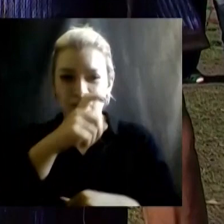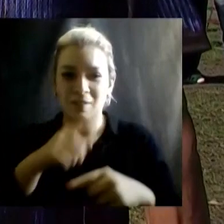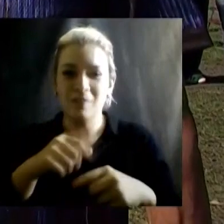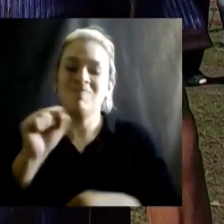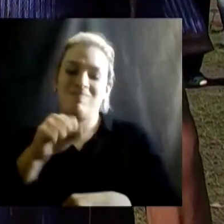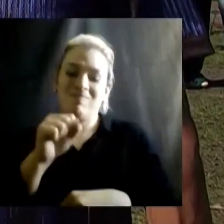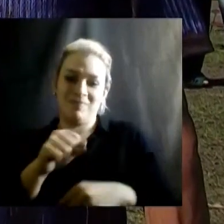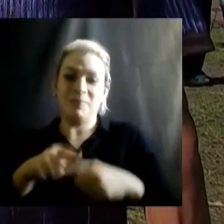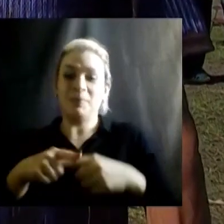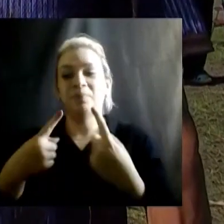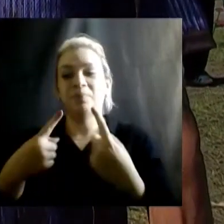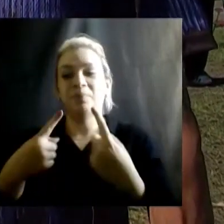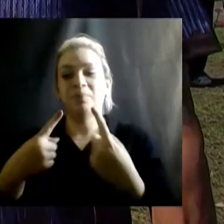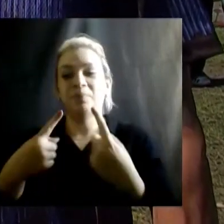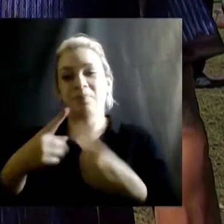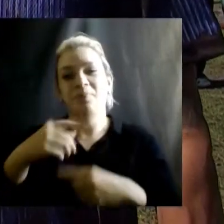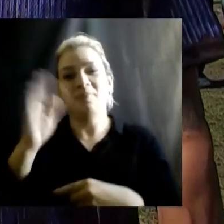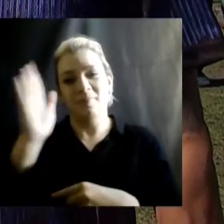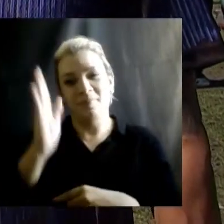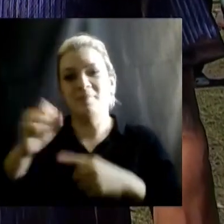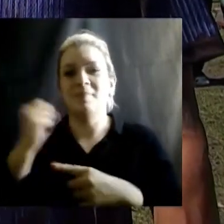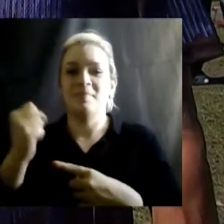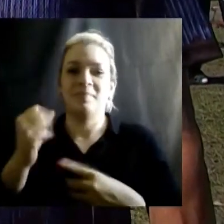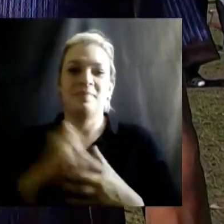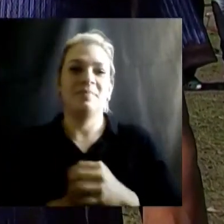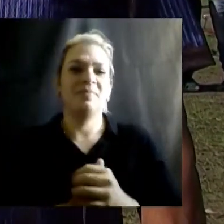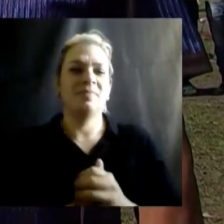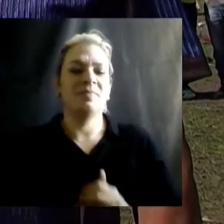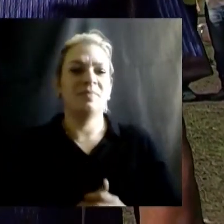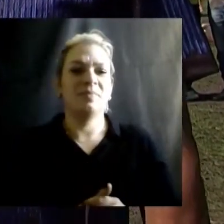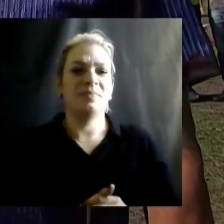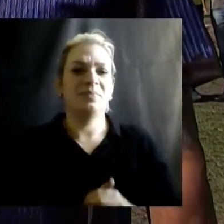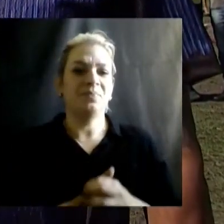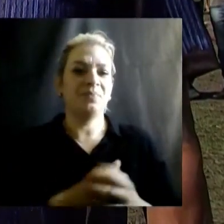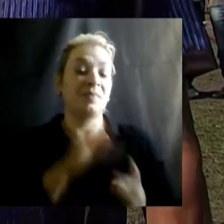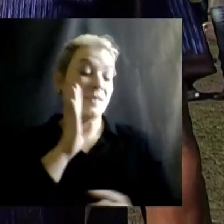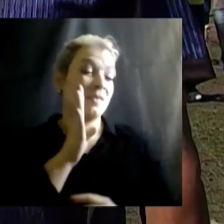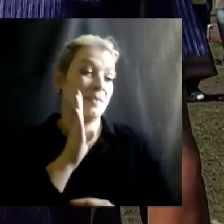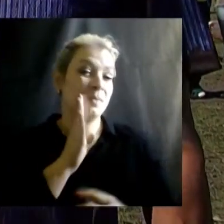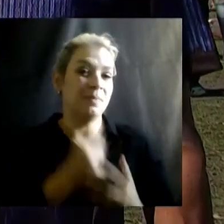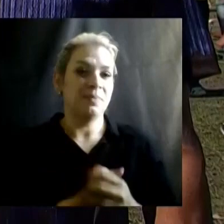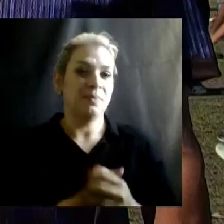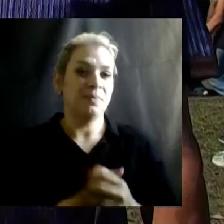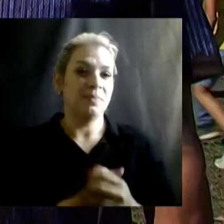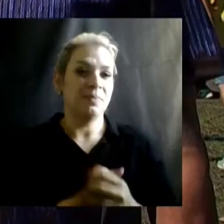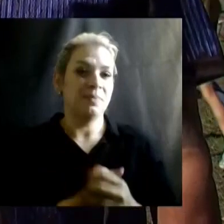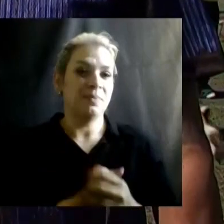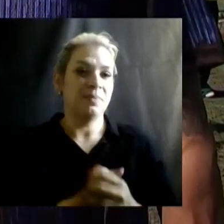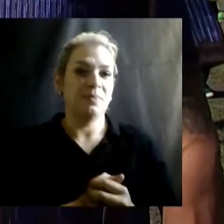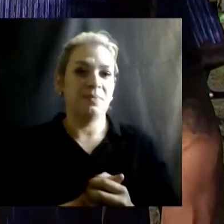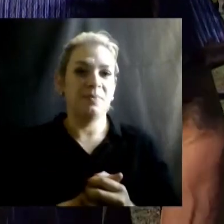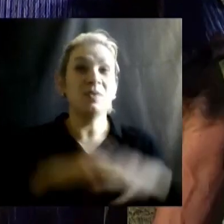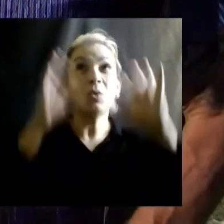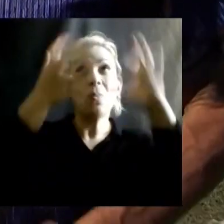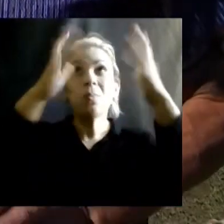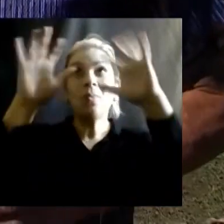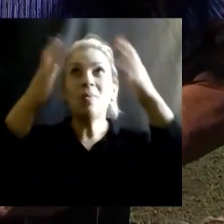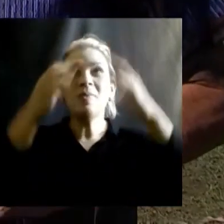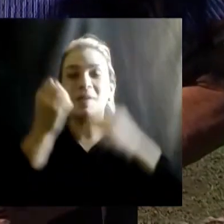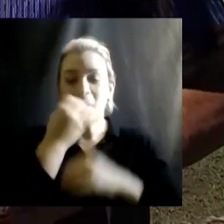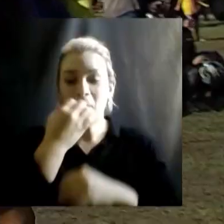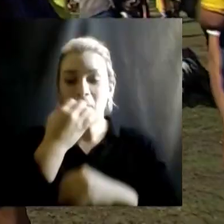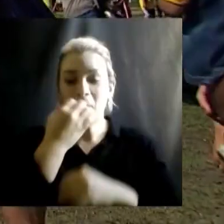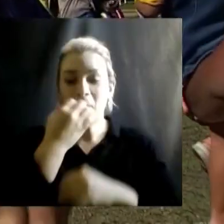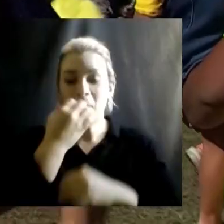gente adora aqui, ainda mais com a bateria, é muito legal. E hoje o tempo tá gostoso, né? Tá bem quente. Eu queria aquela assim, ó.